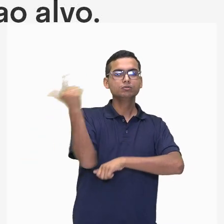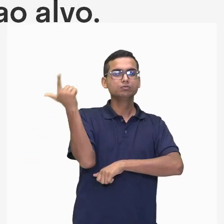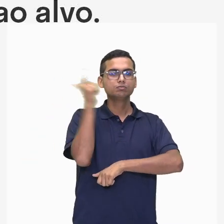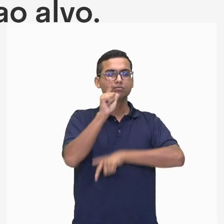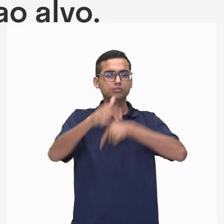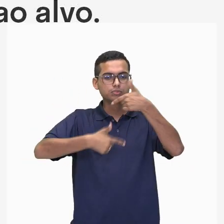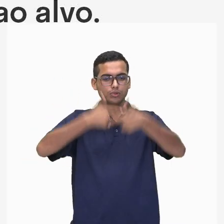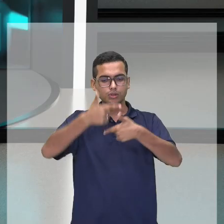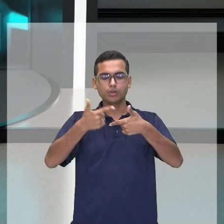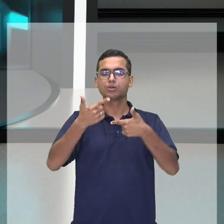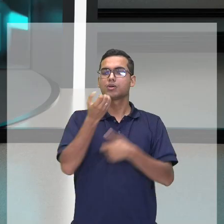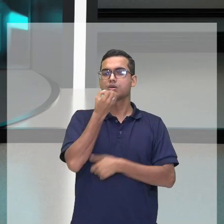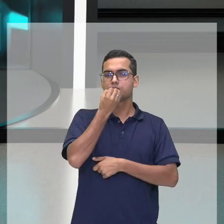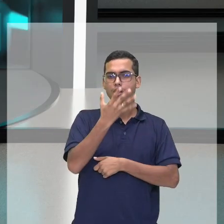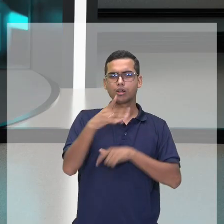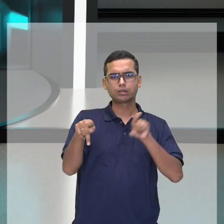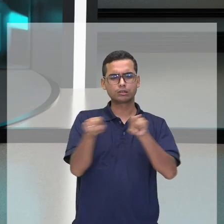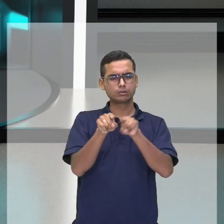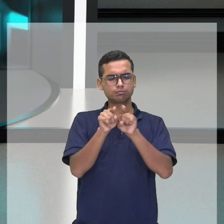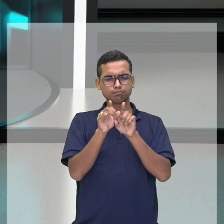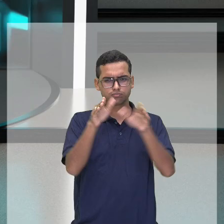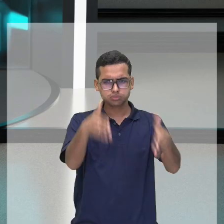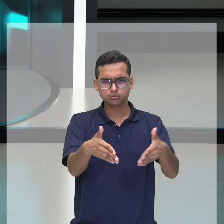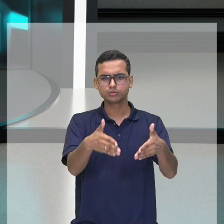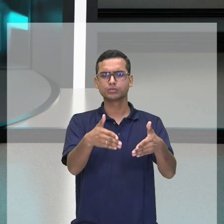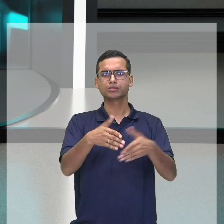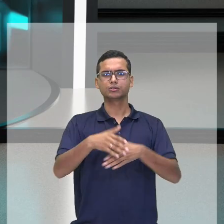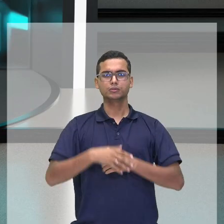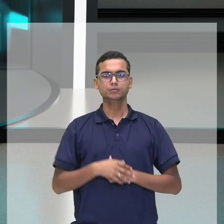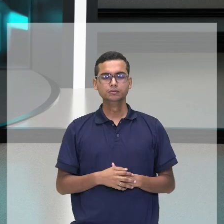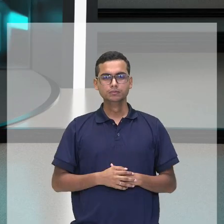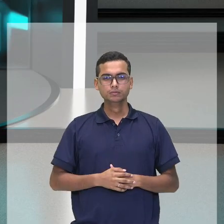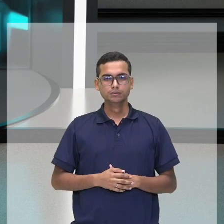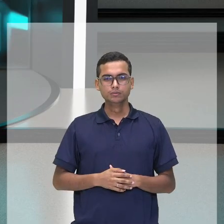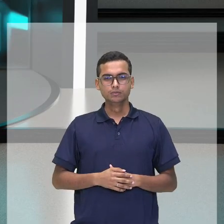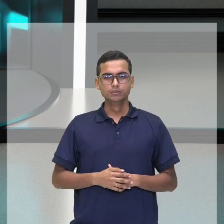forma bastante específica, né?